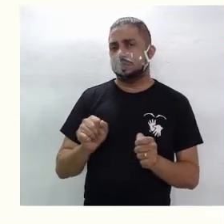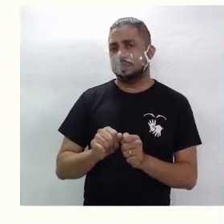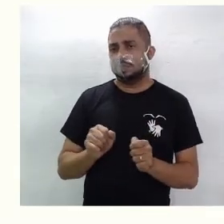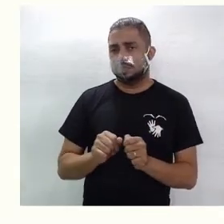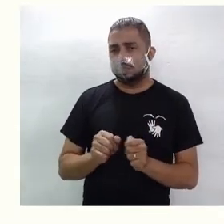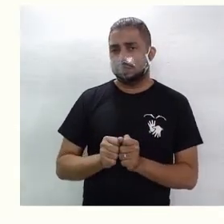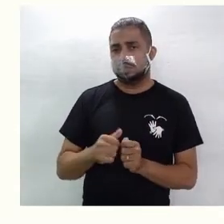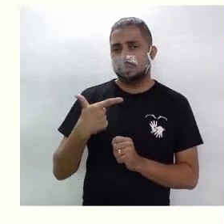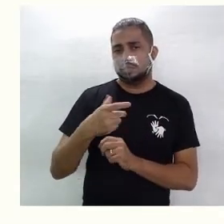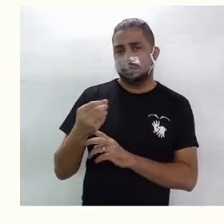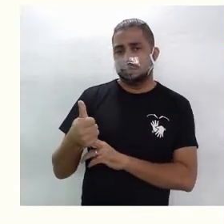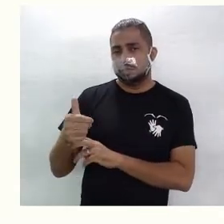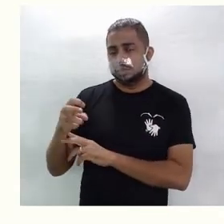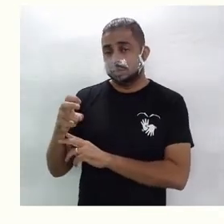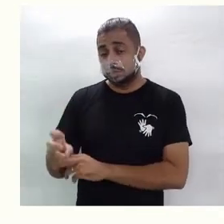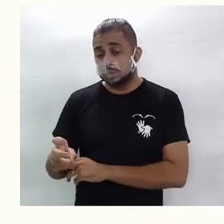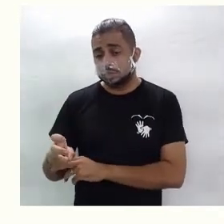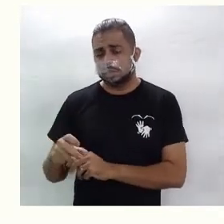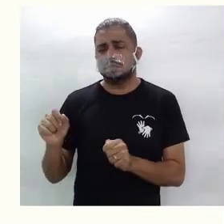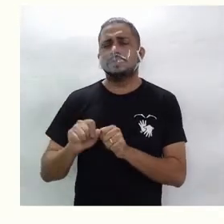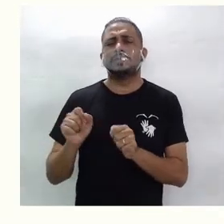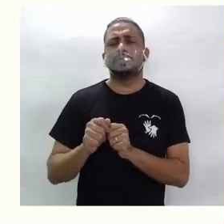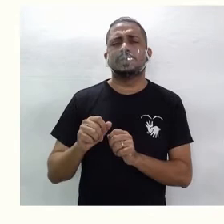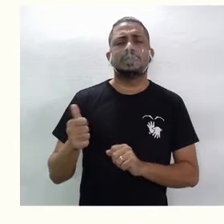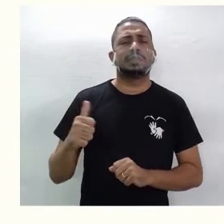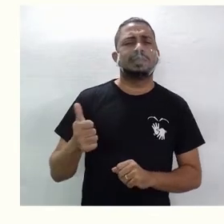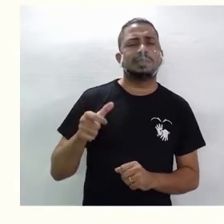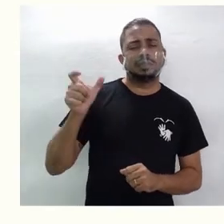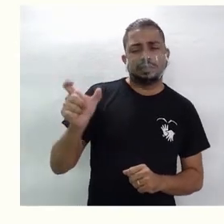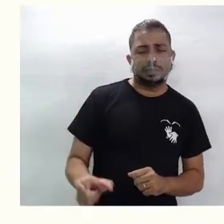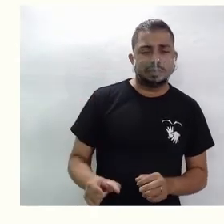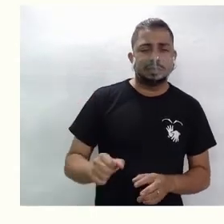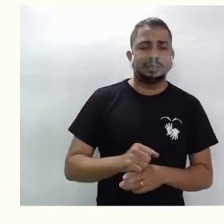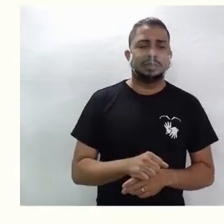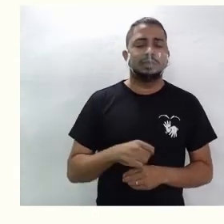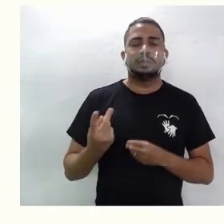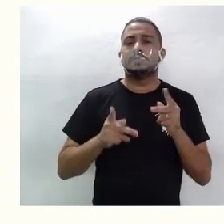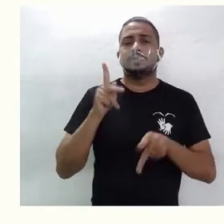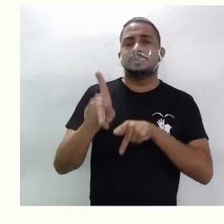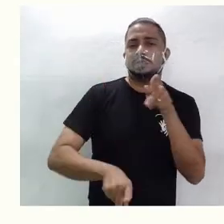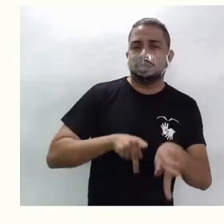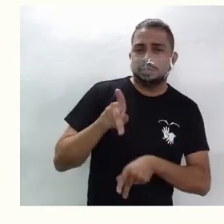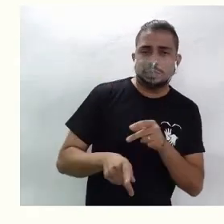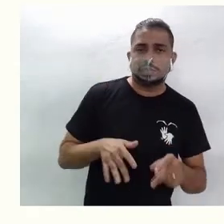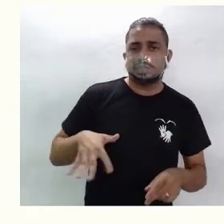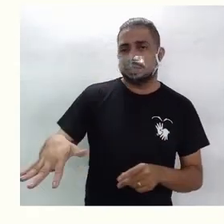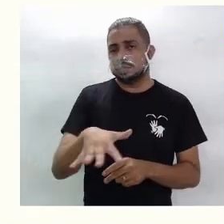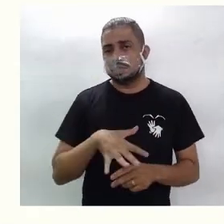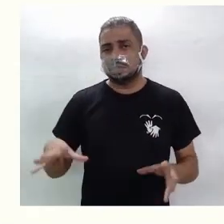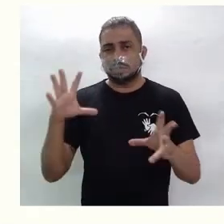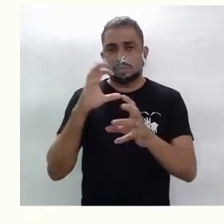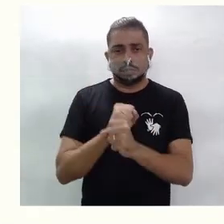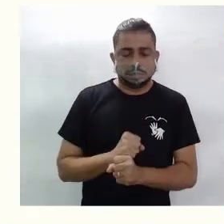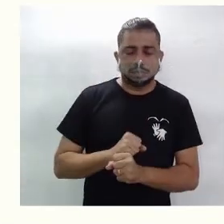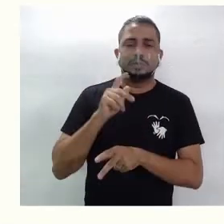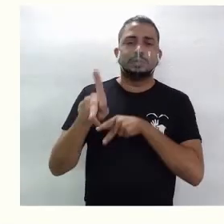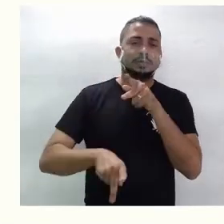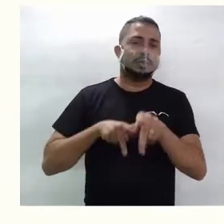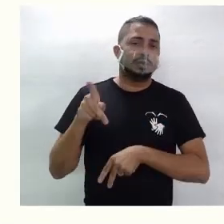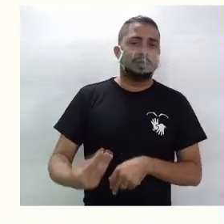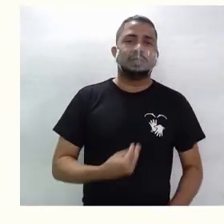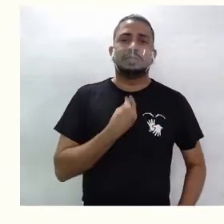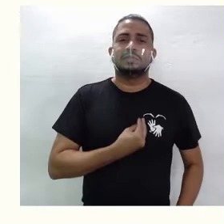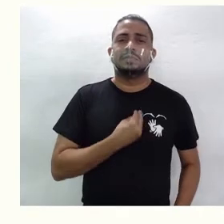em 2015. O que é que a gente analisa nesse mapa? Por exemplo, populações nas áreas mais escuras são populações que